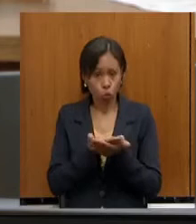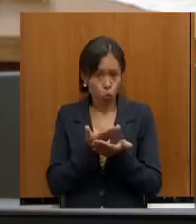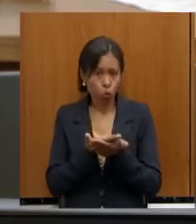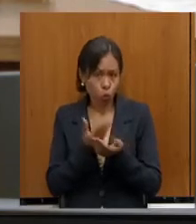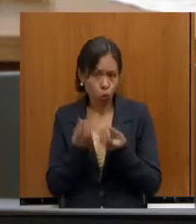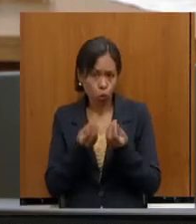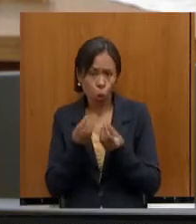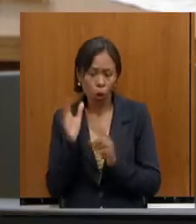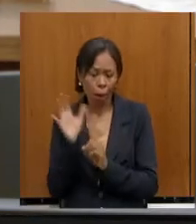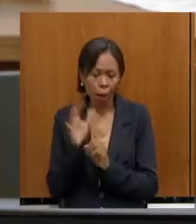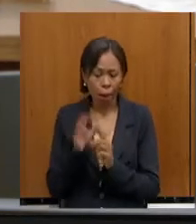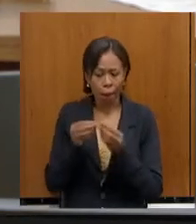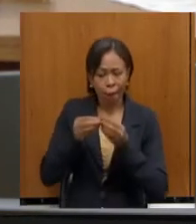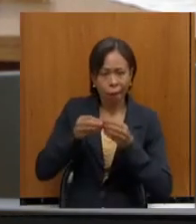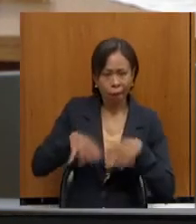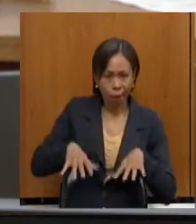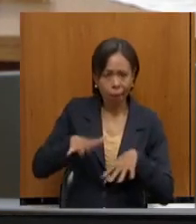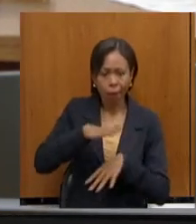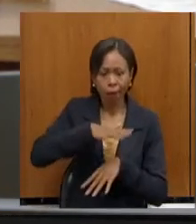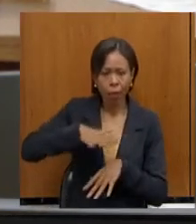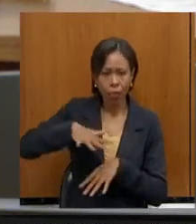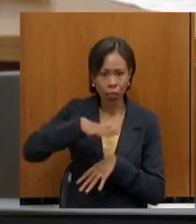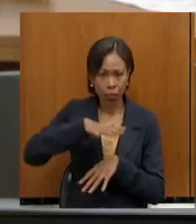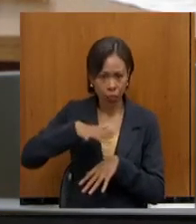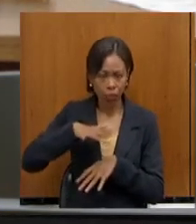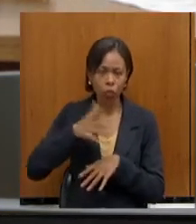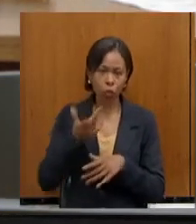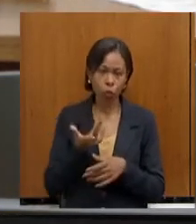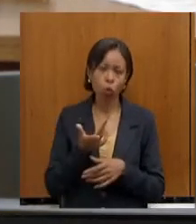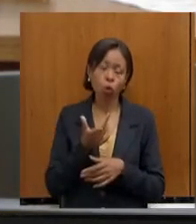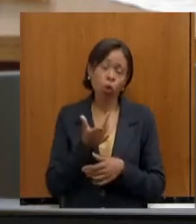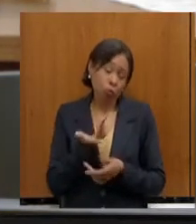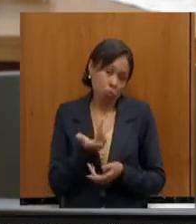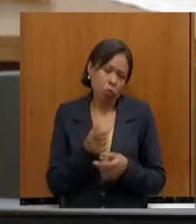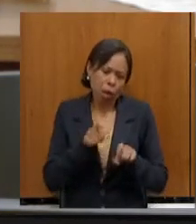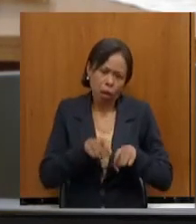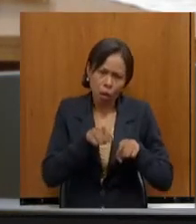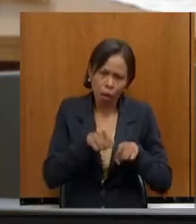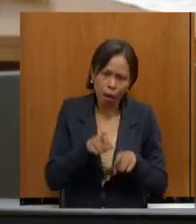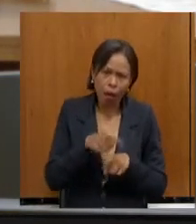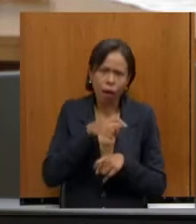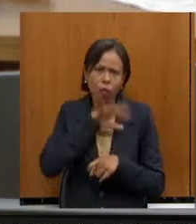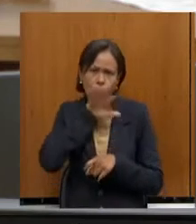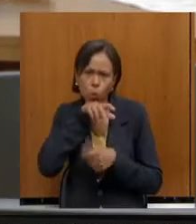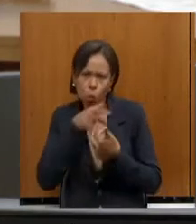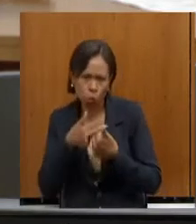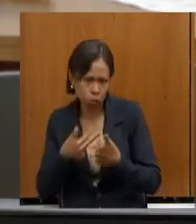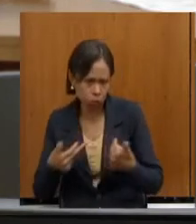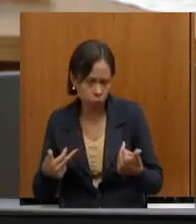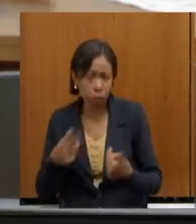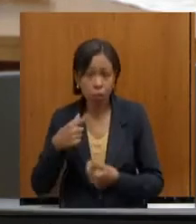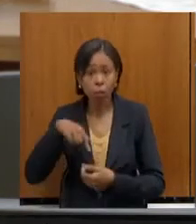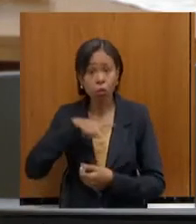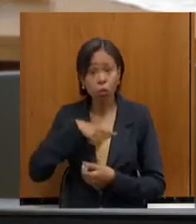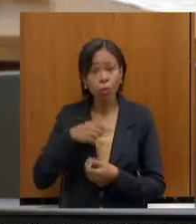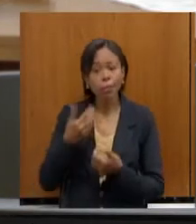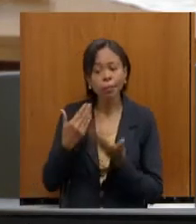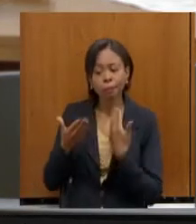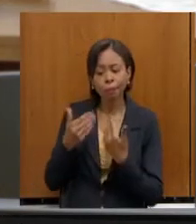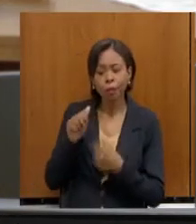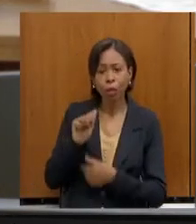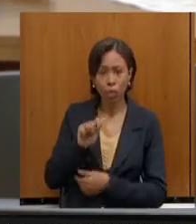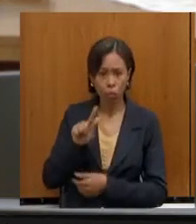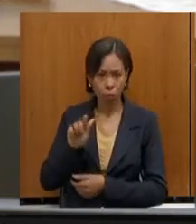ambiental em Empreendimentos agrosilvopastoris é a gente tem discutido com a advocacia-geral do